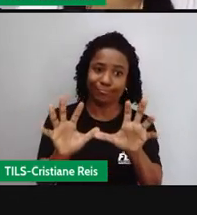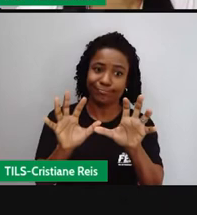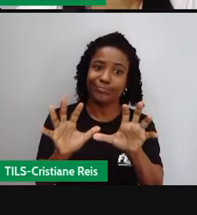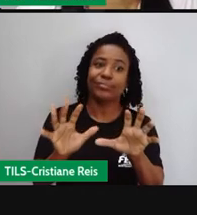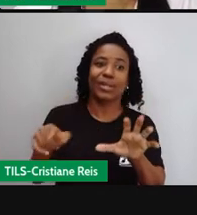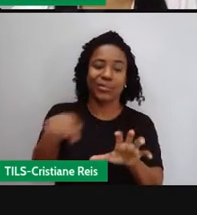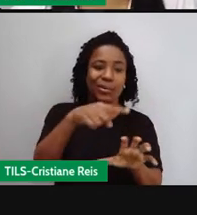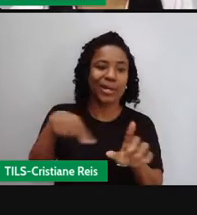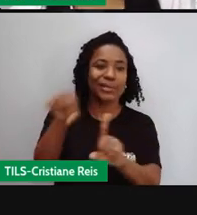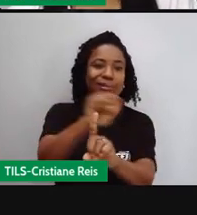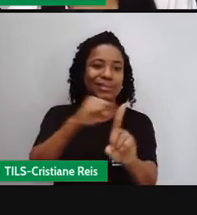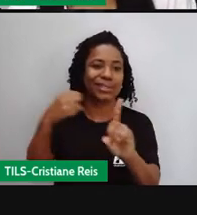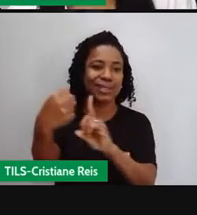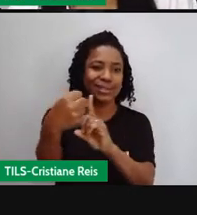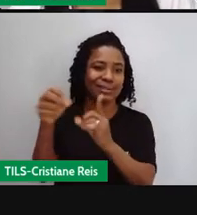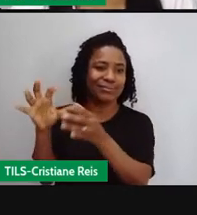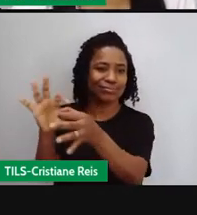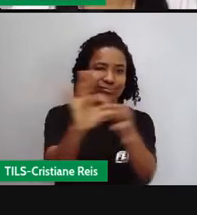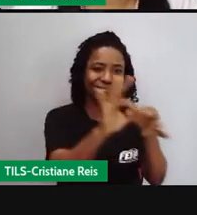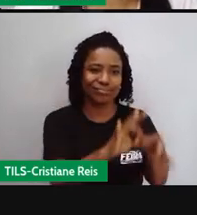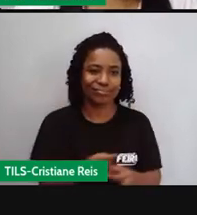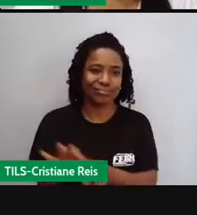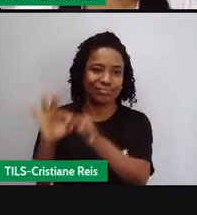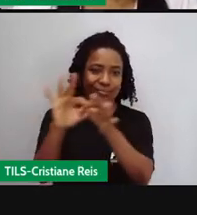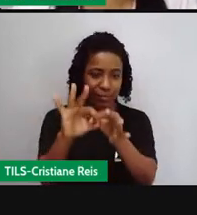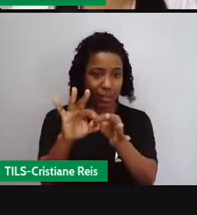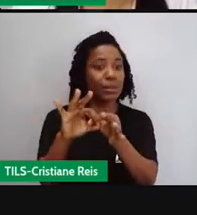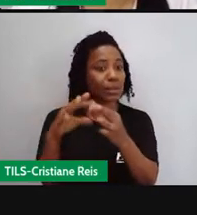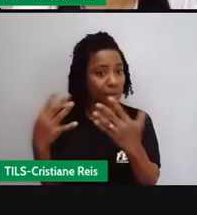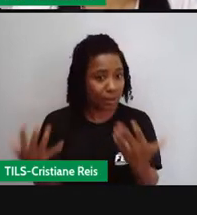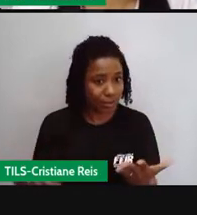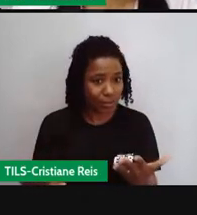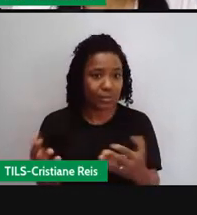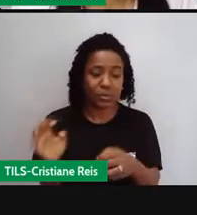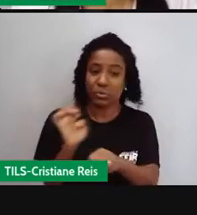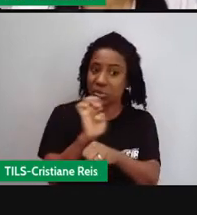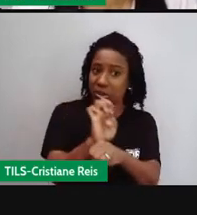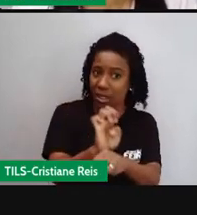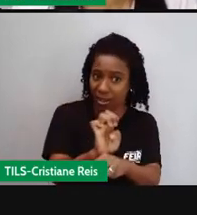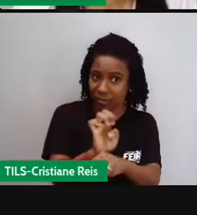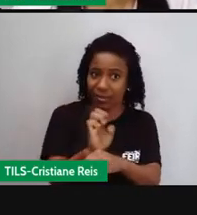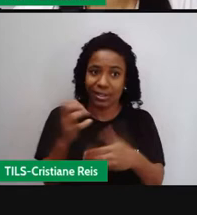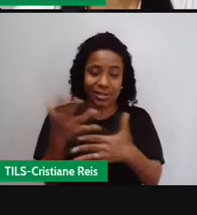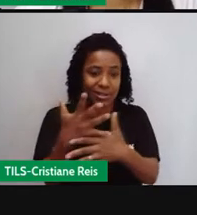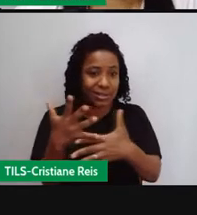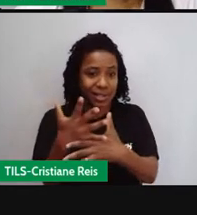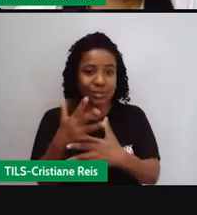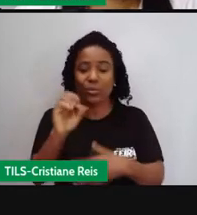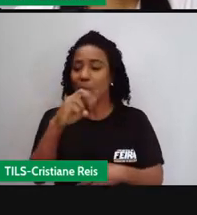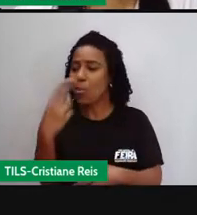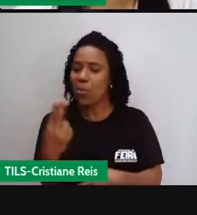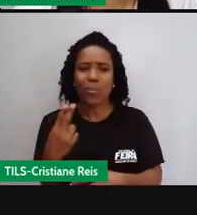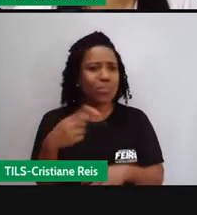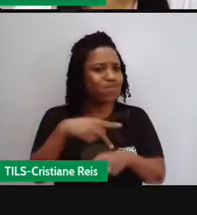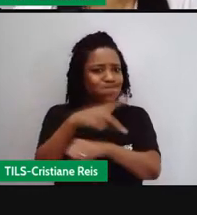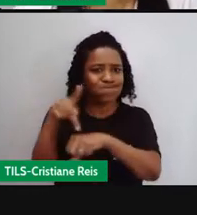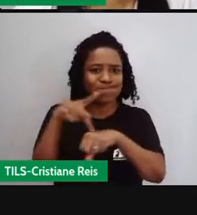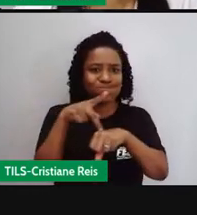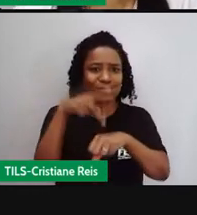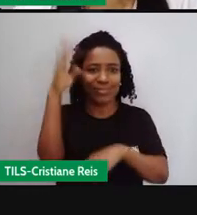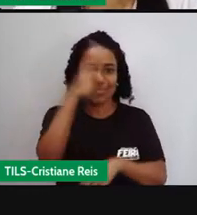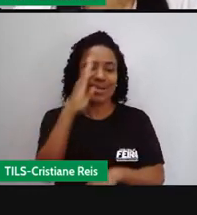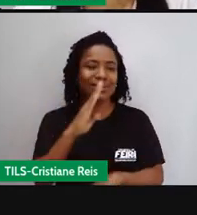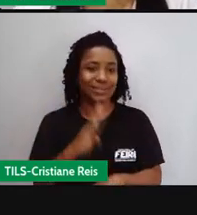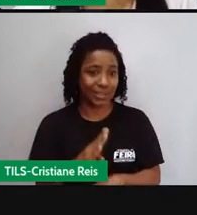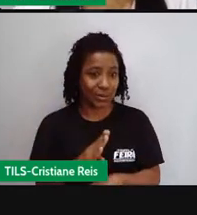representante político, seja da cidade, seja do estado ou do Brasil, vai tomar decisões